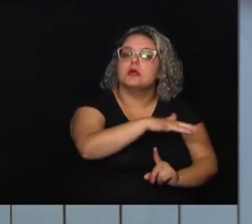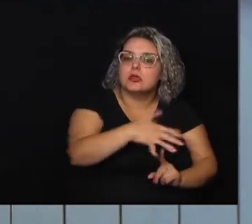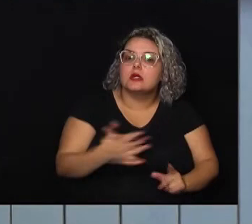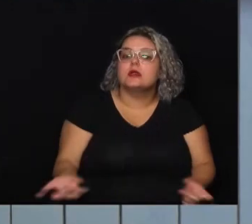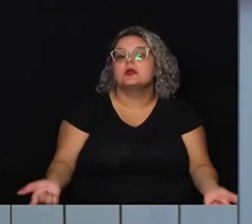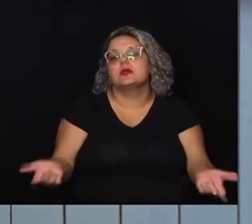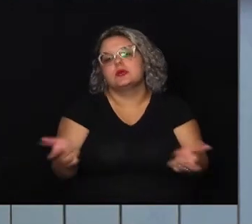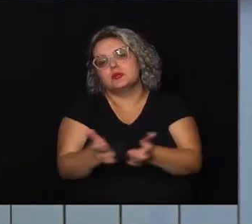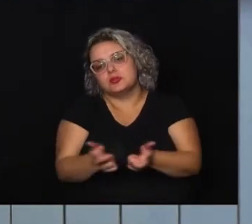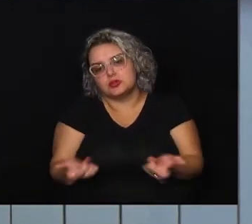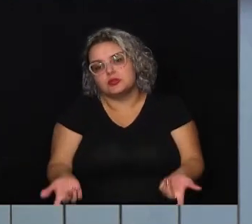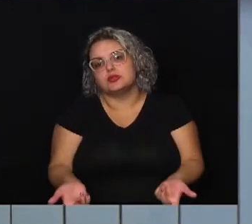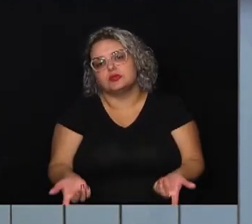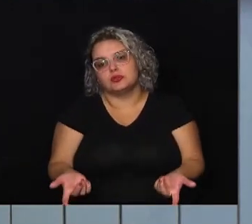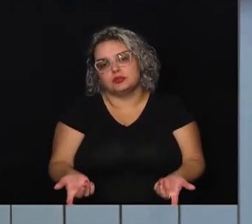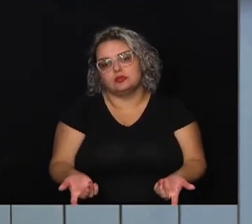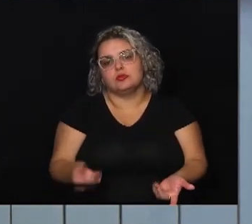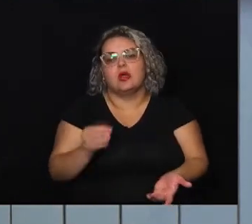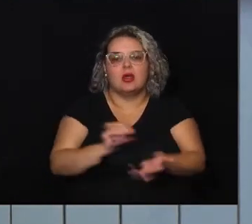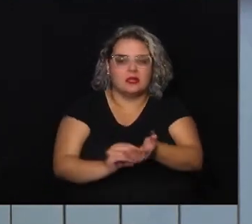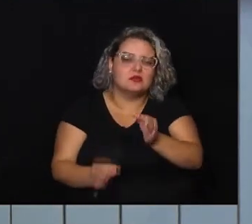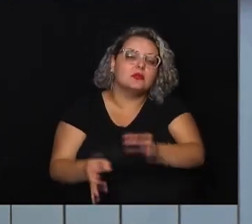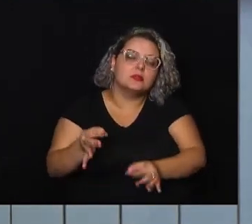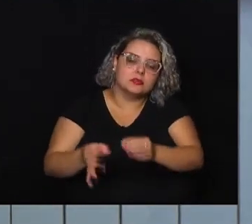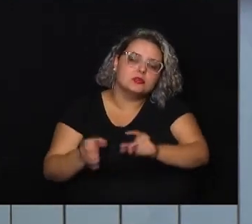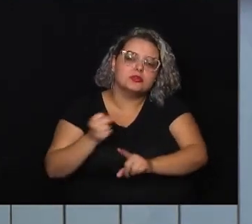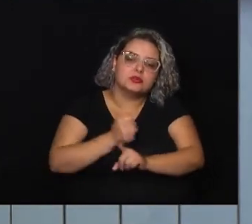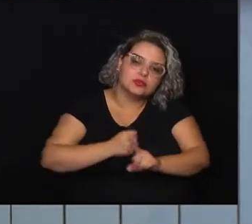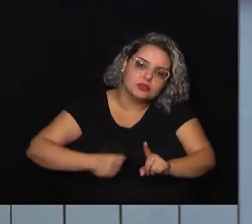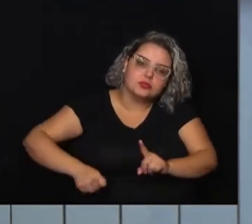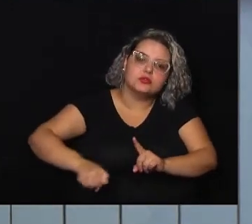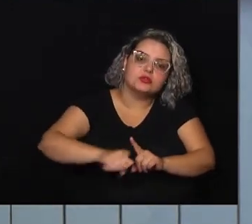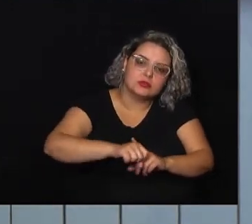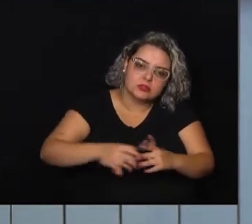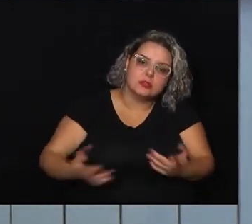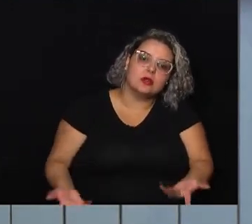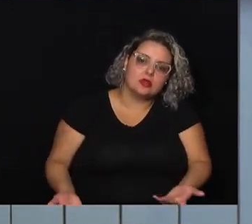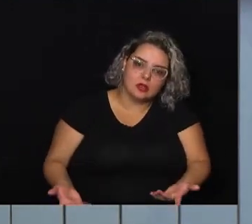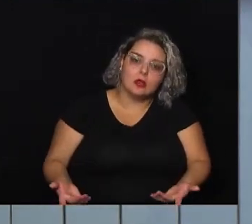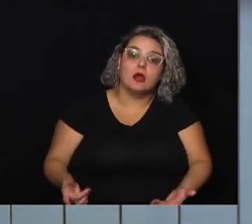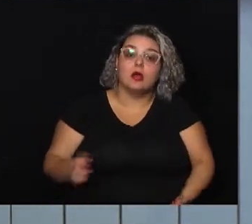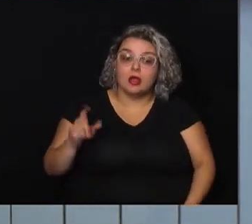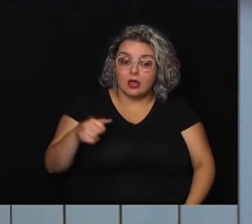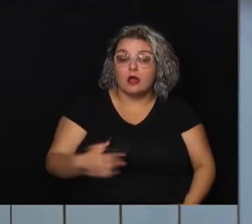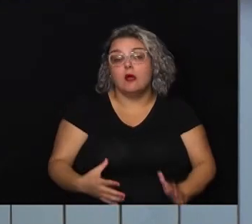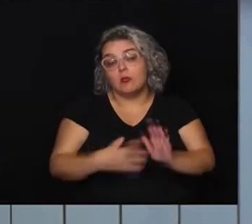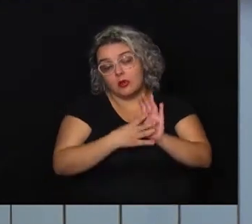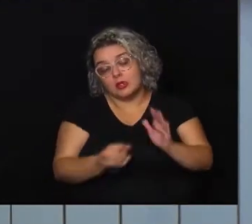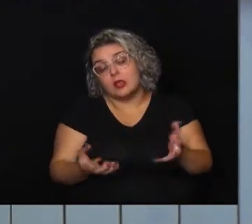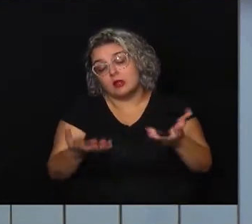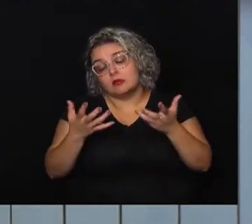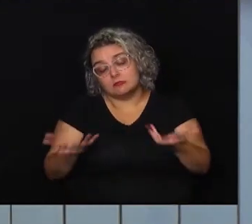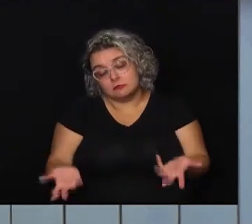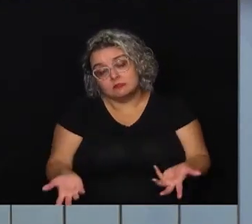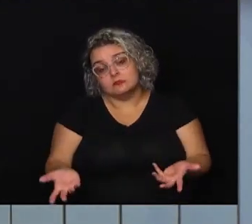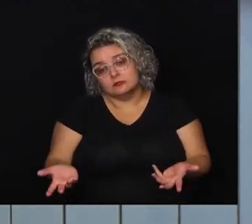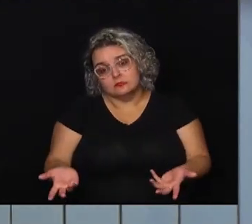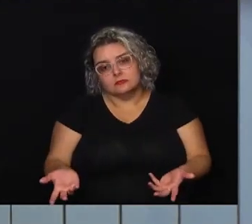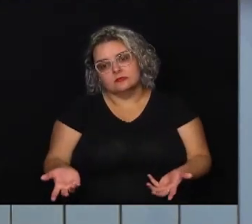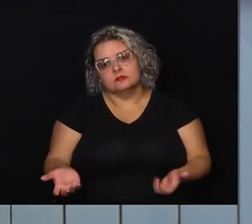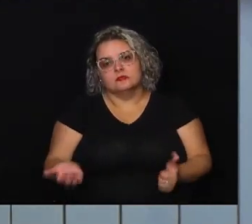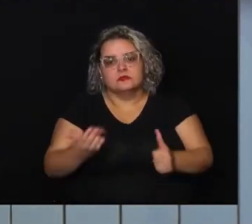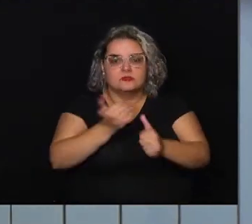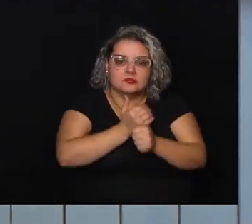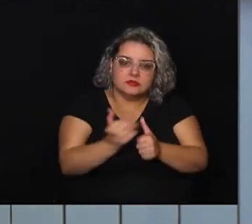diminua as injustiças sociais, né? Esse é o modelo de cidade que a gente persegue, e o mandato, uma